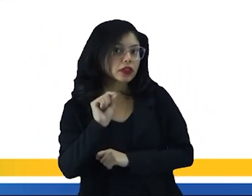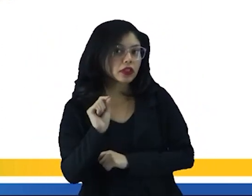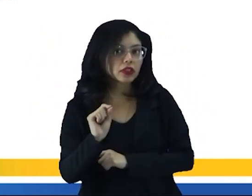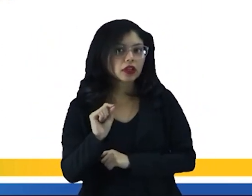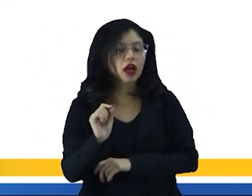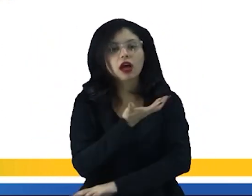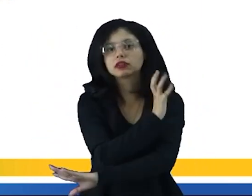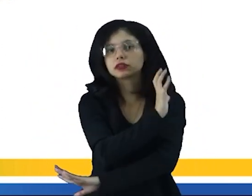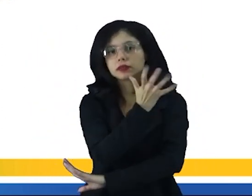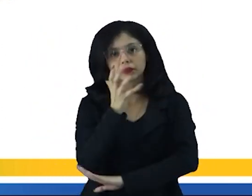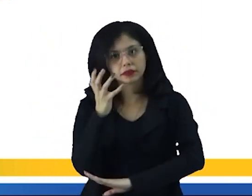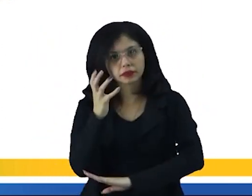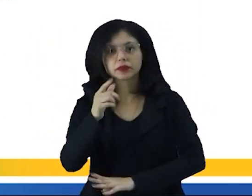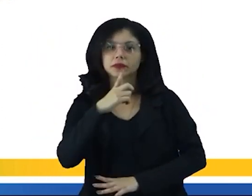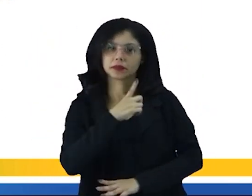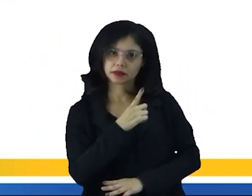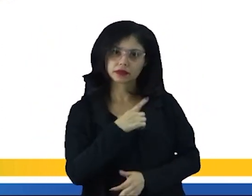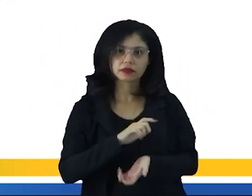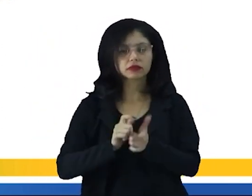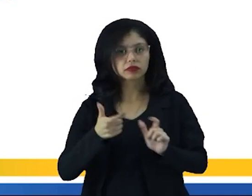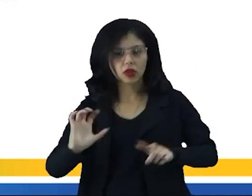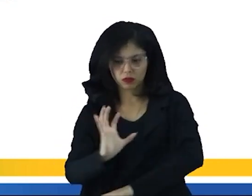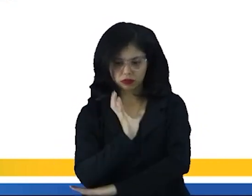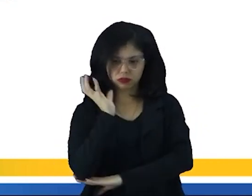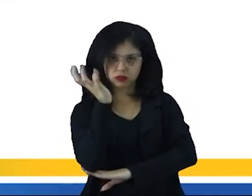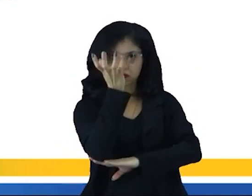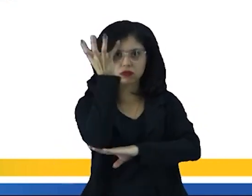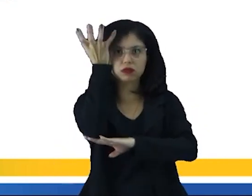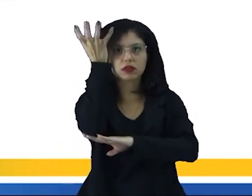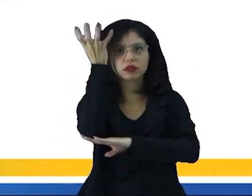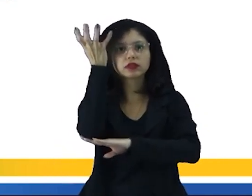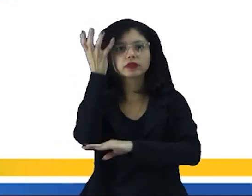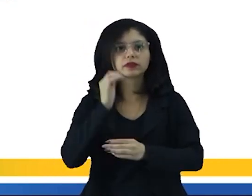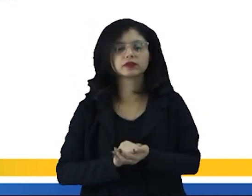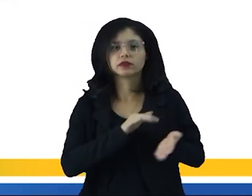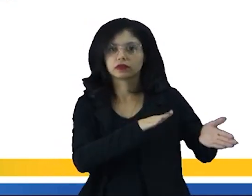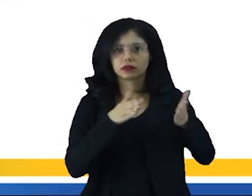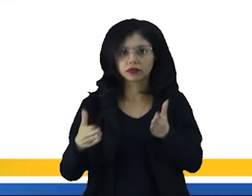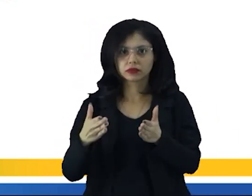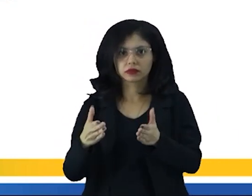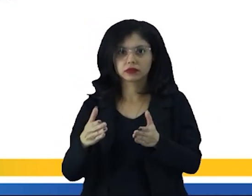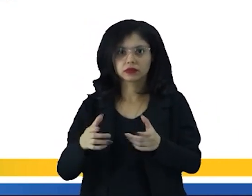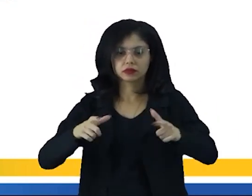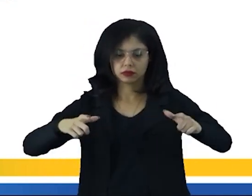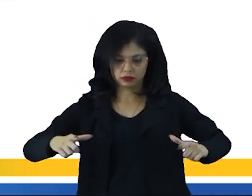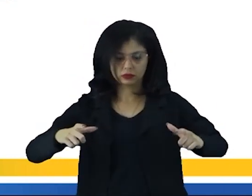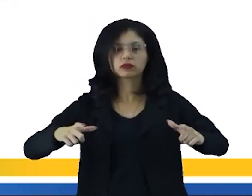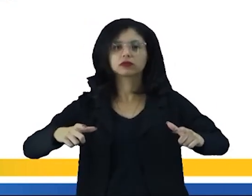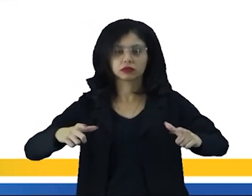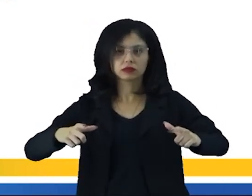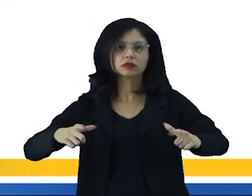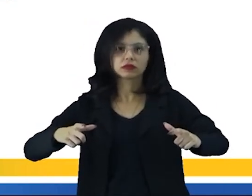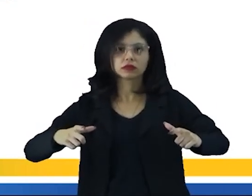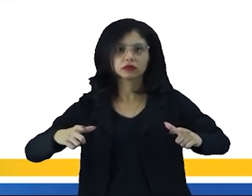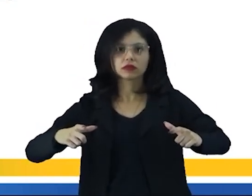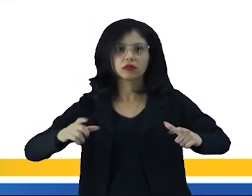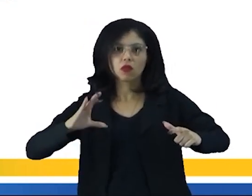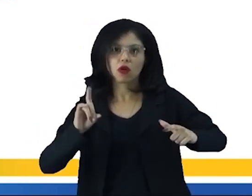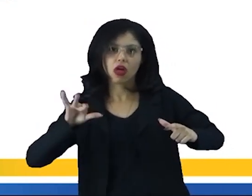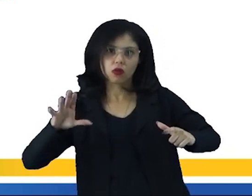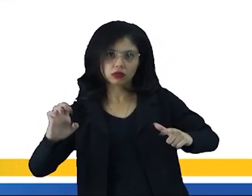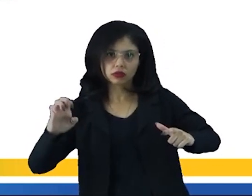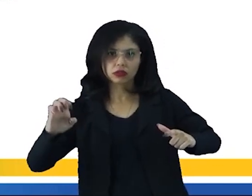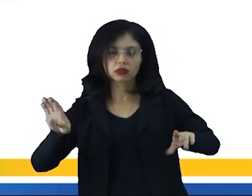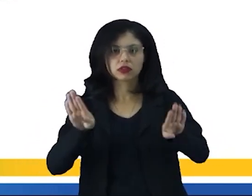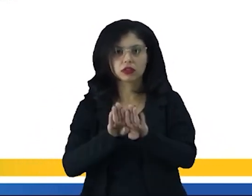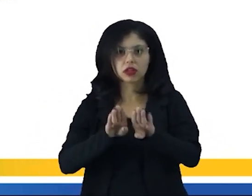as plantas tenham maior porte, tanto a parte cilíndrica, o diâmetro dela, como também